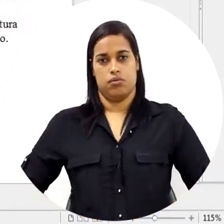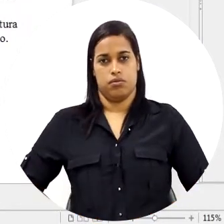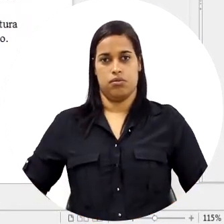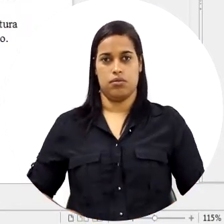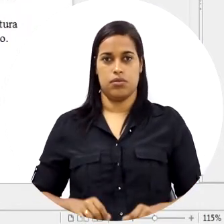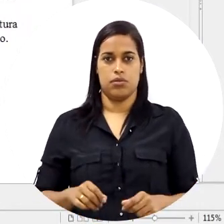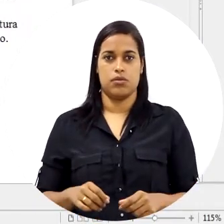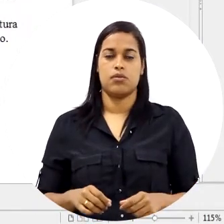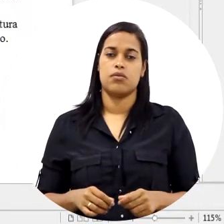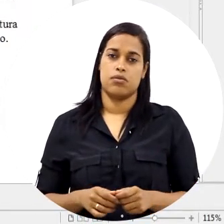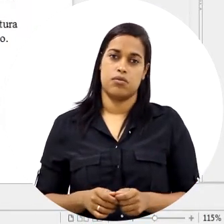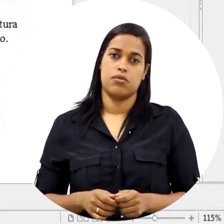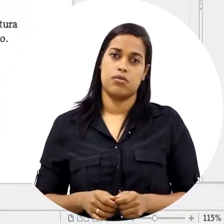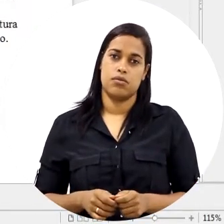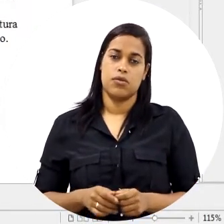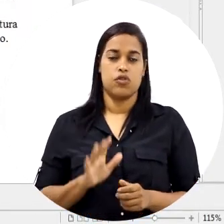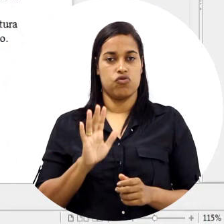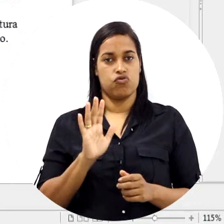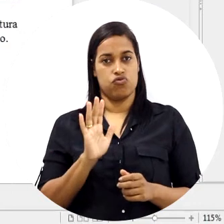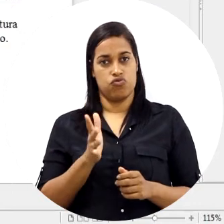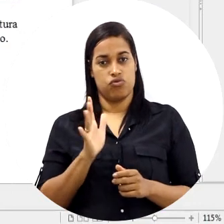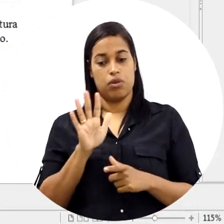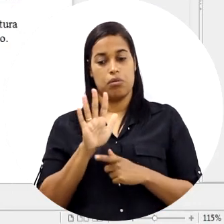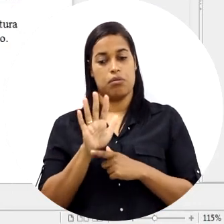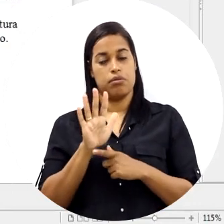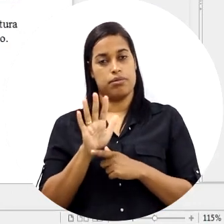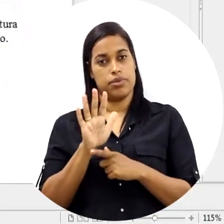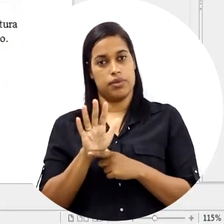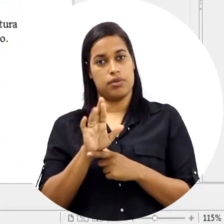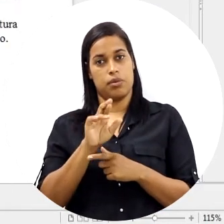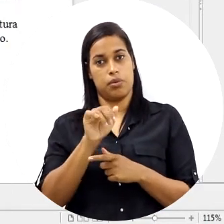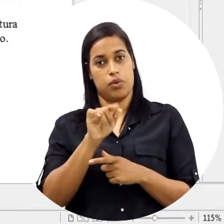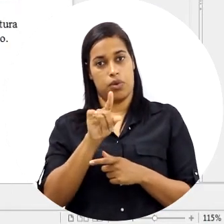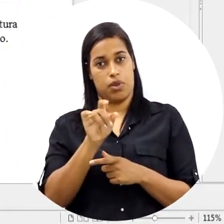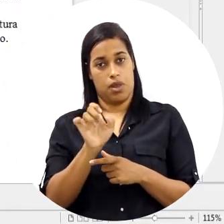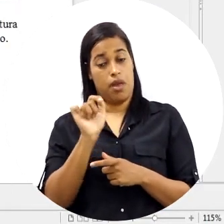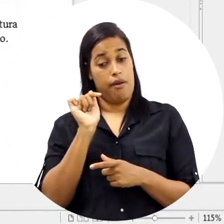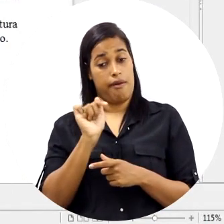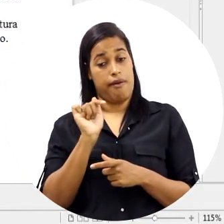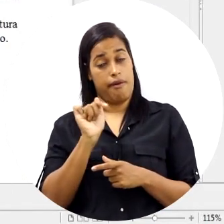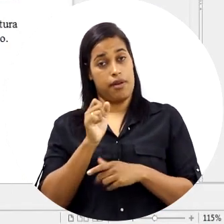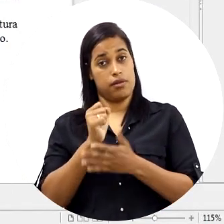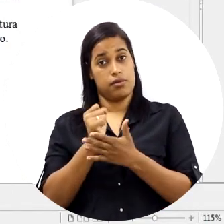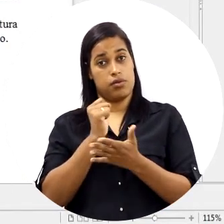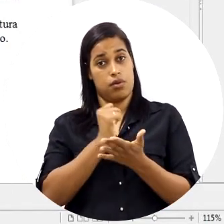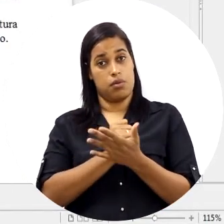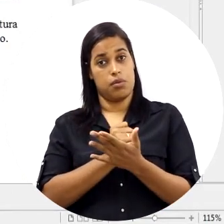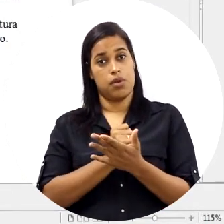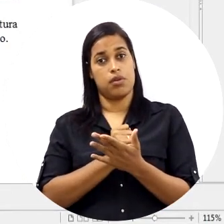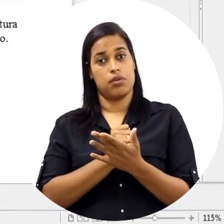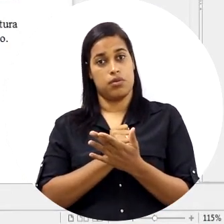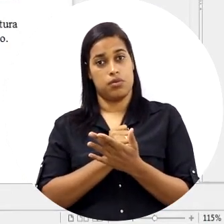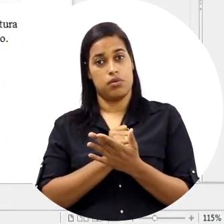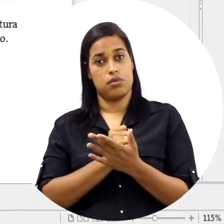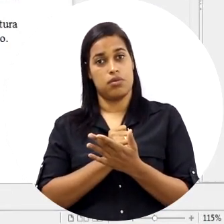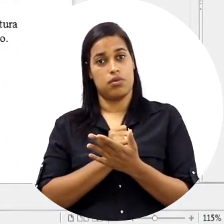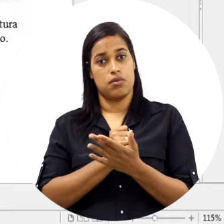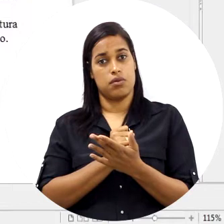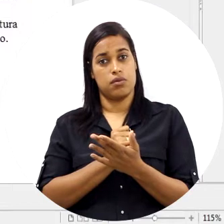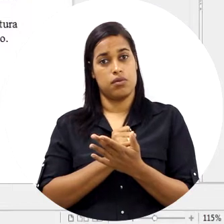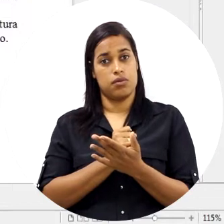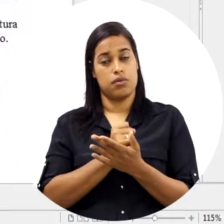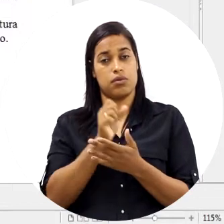Inserir. Então, já ficou identificado para o Writer que essa parte do documento vai ser um item de